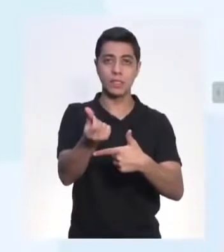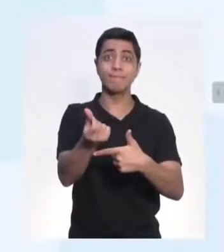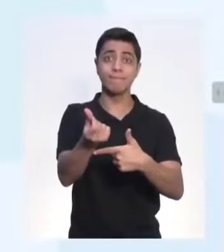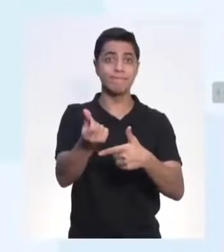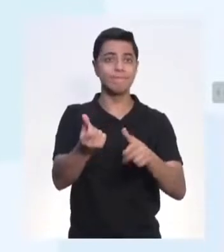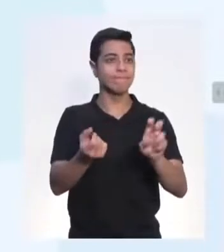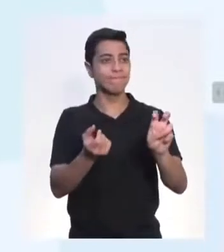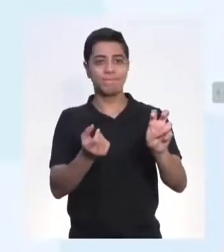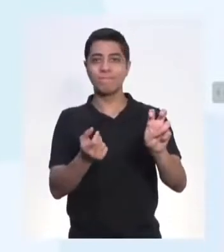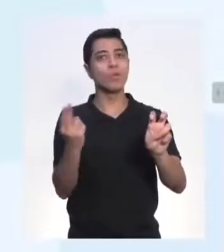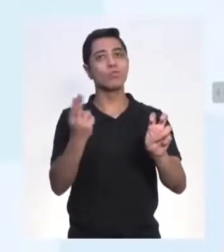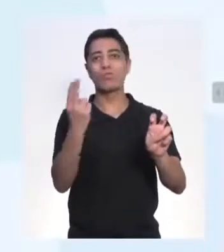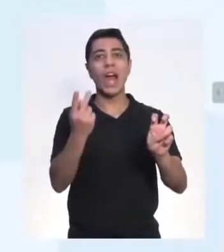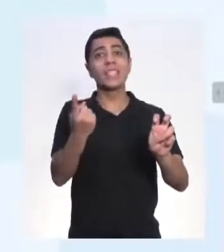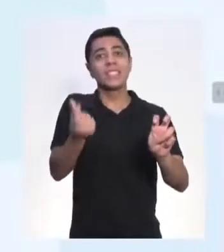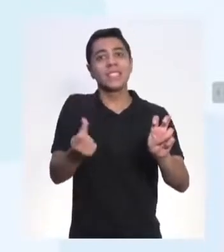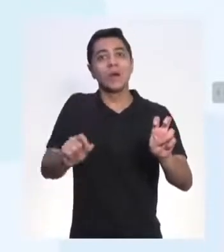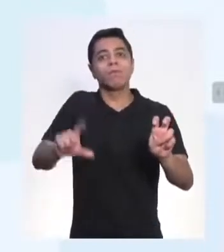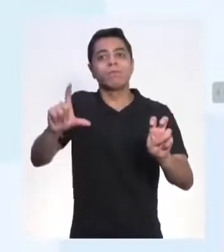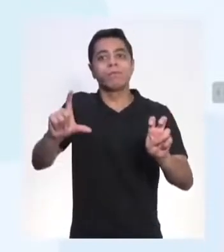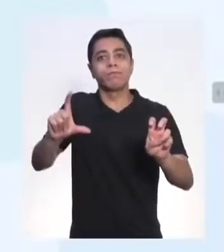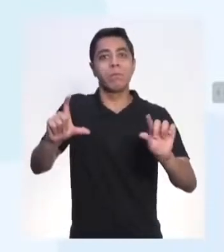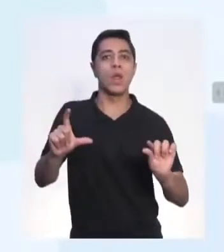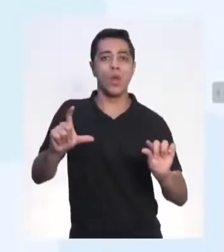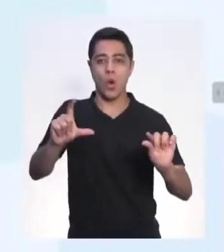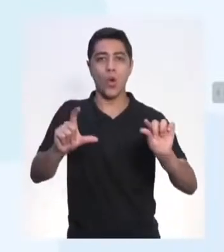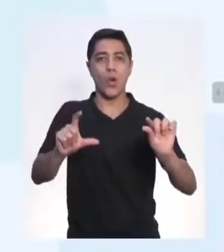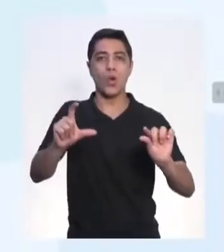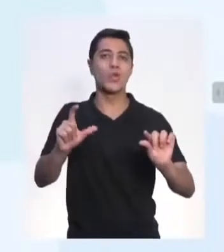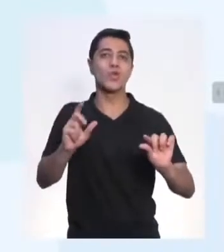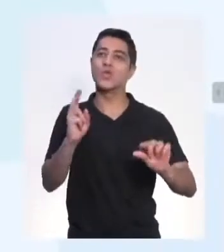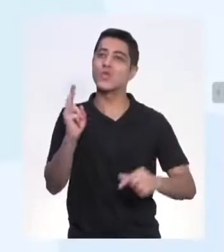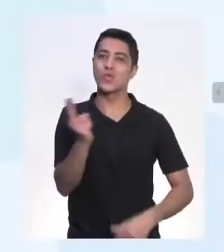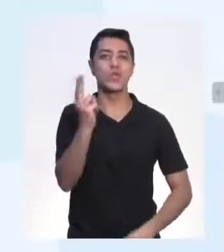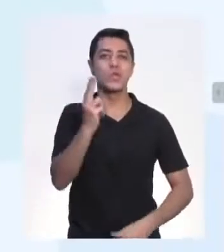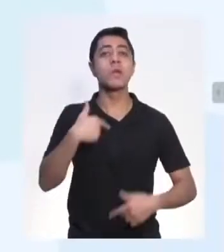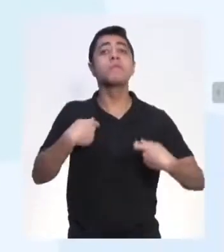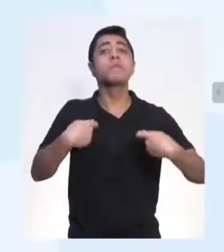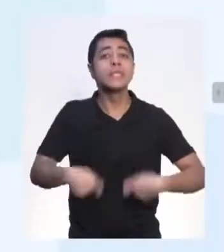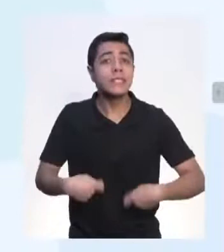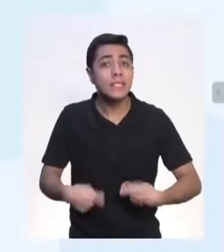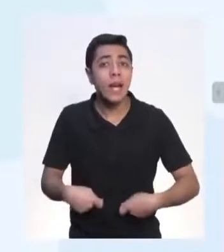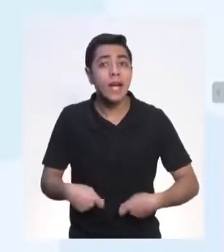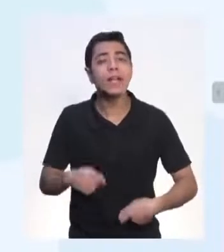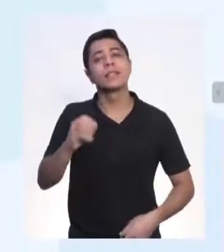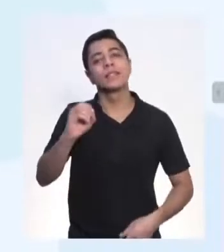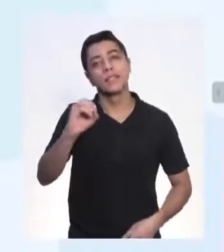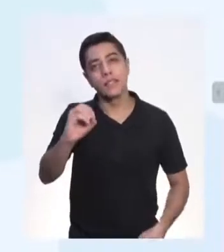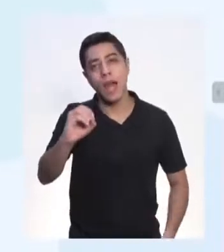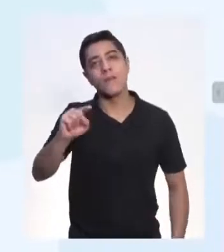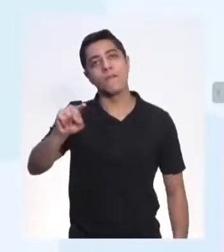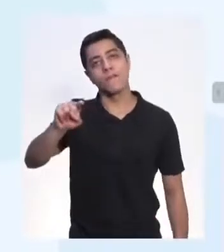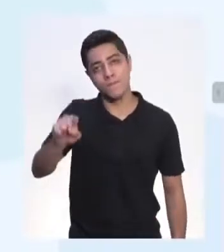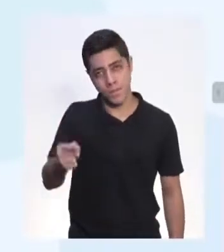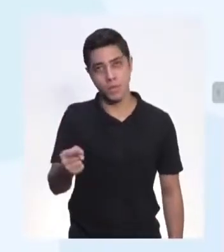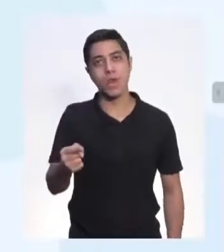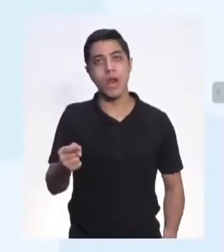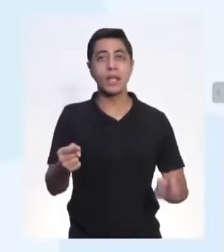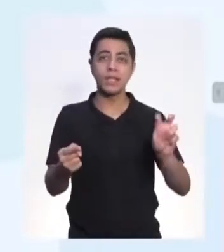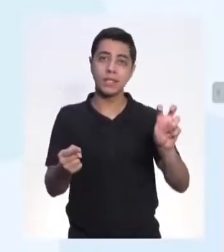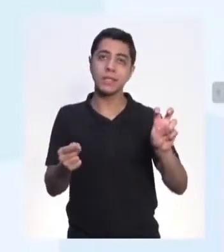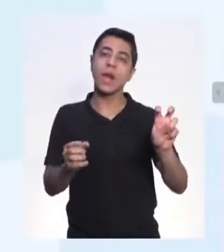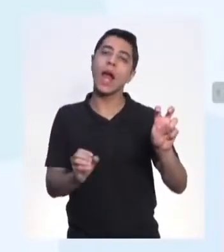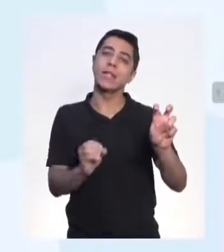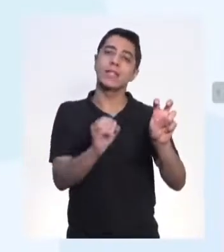para dividir, porque é menor. Então, começo aqui com 0, que me dá direito a pôr um 0.